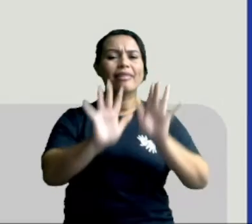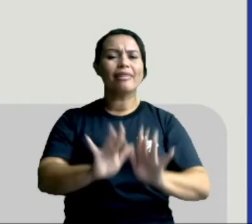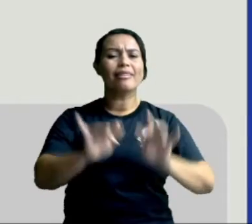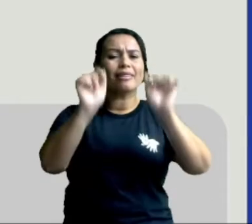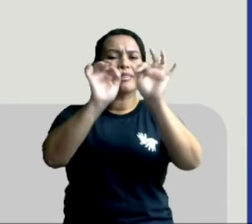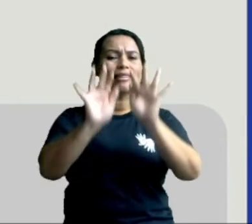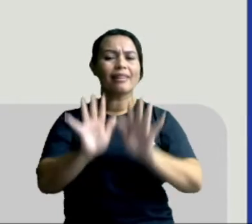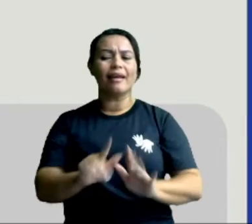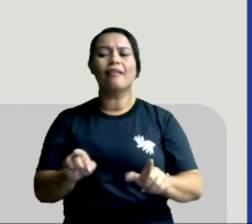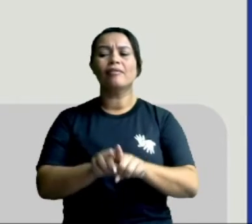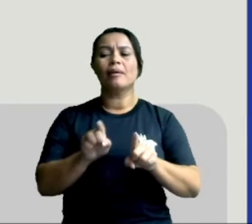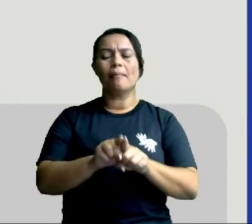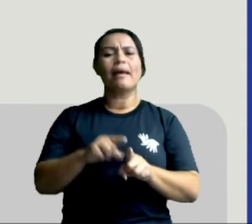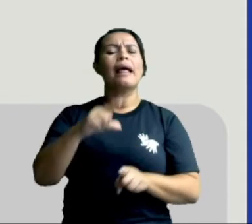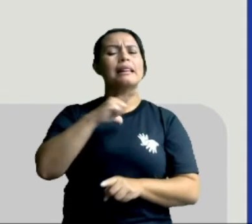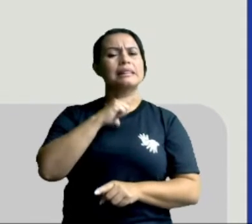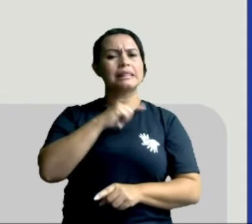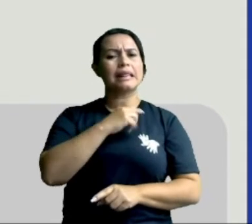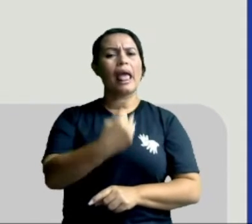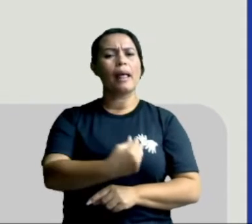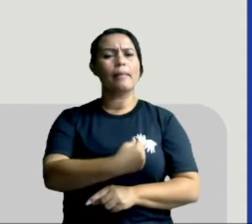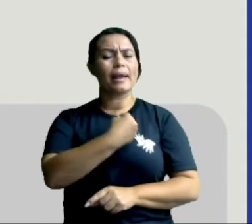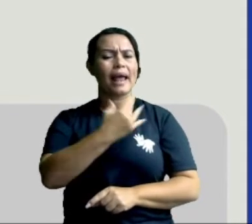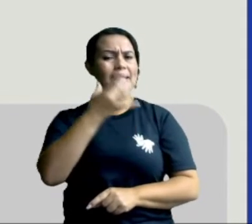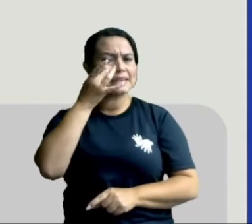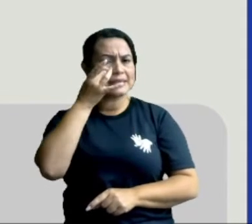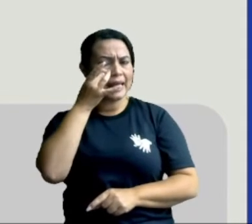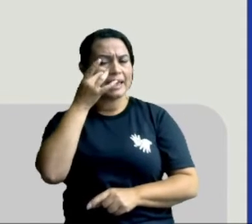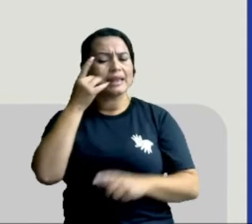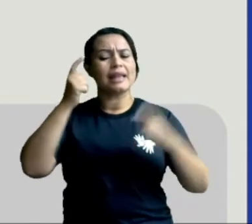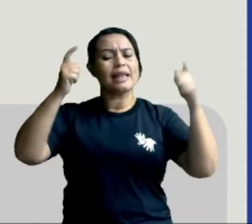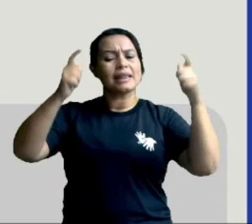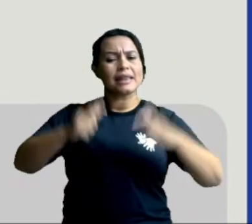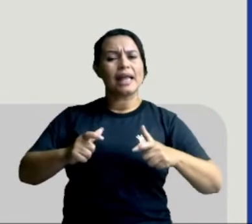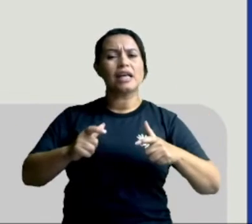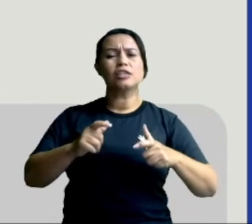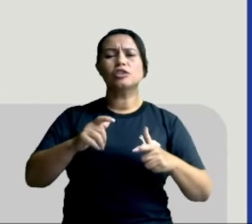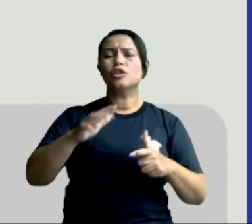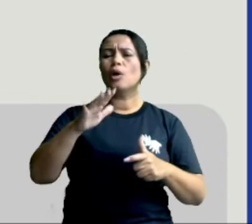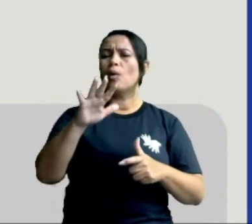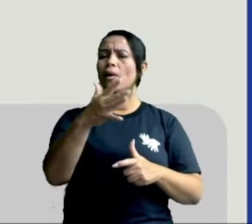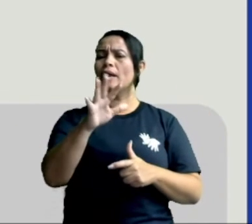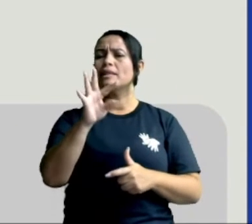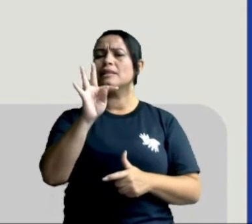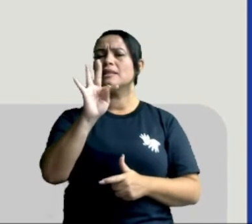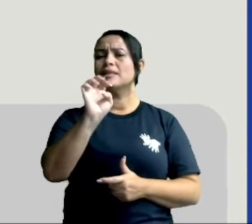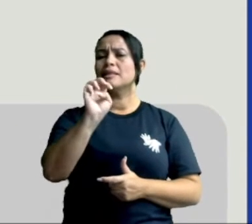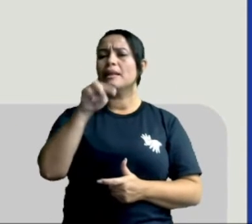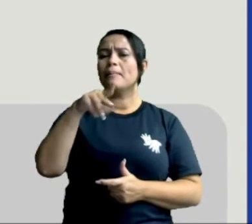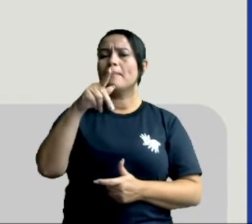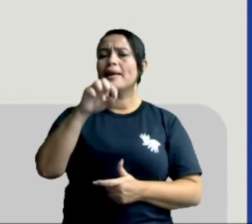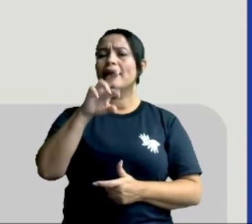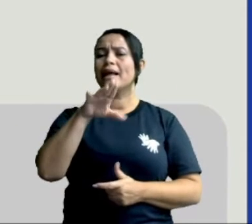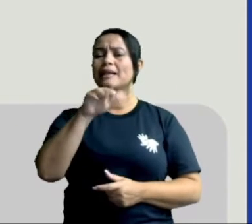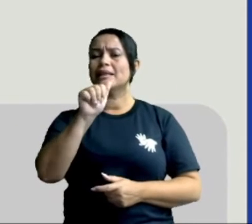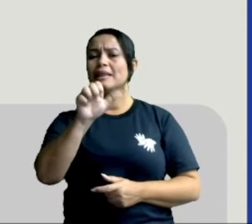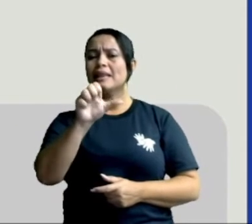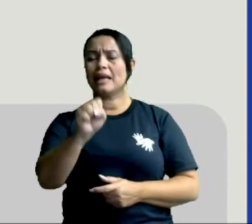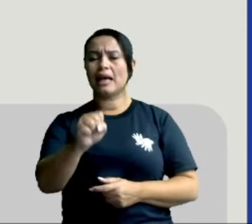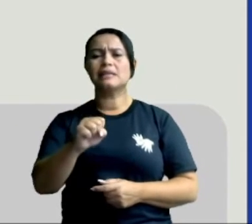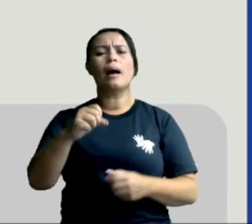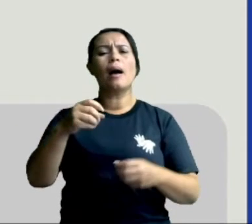imagem presente nas regiões temporário temperadas mais próximas ao Polo e